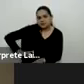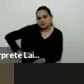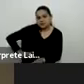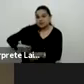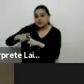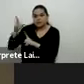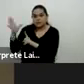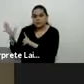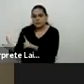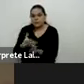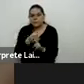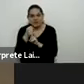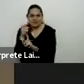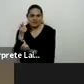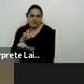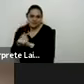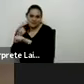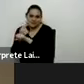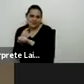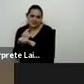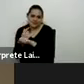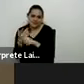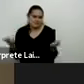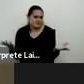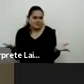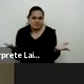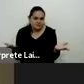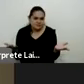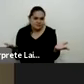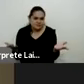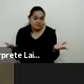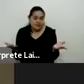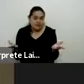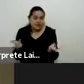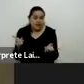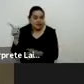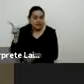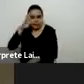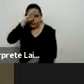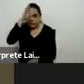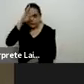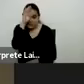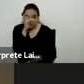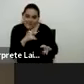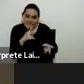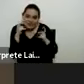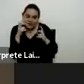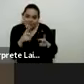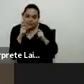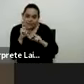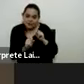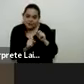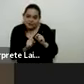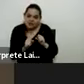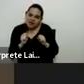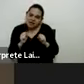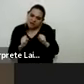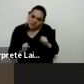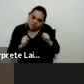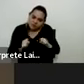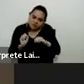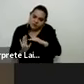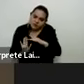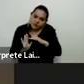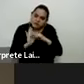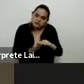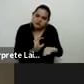rudimentos da economia. Então, ele percebeu, o presidente Jair Bolsonaro, que ele pode ter uma agenda liberal sem